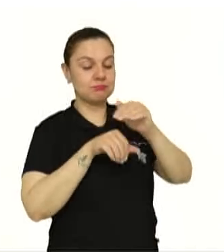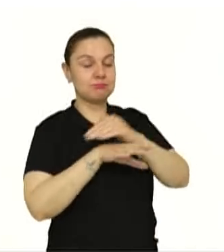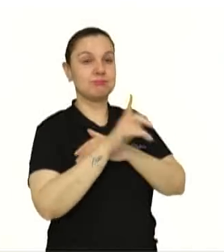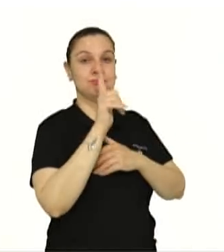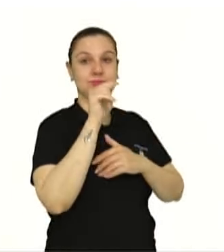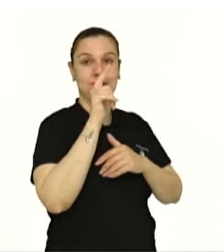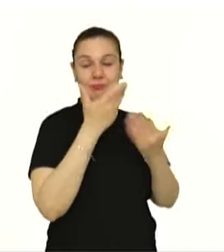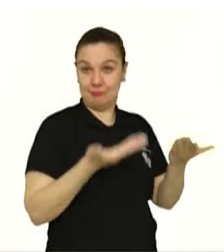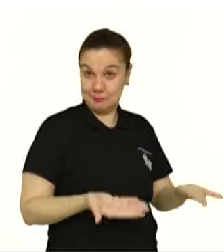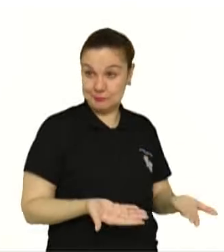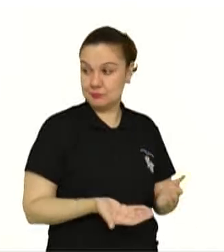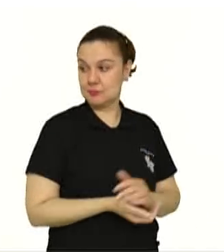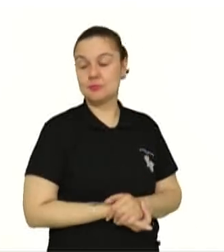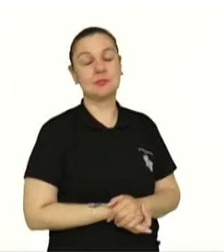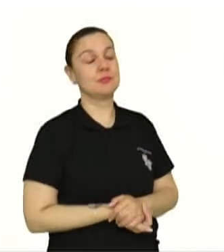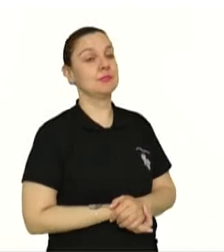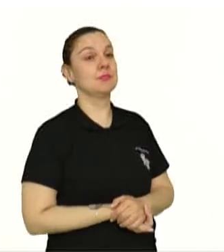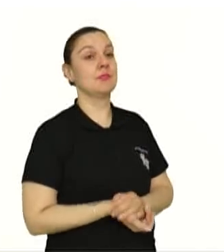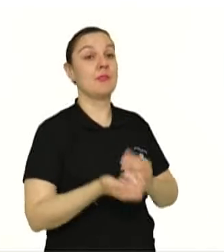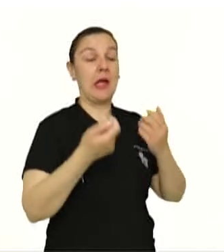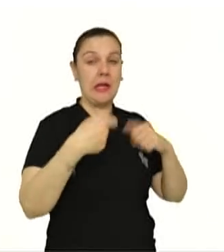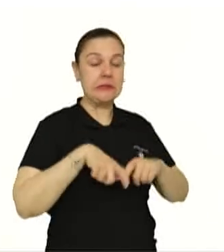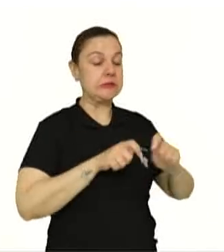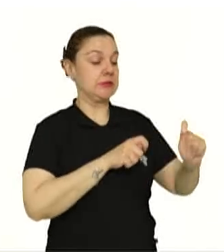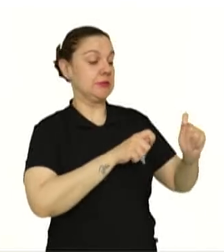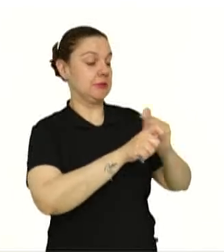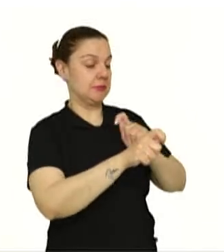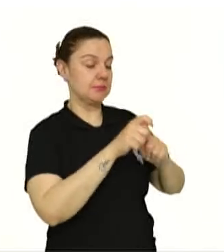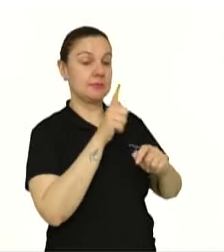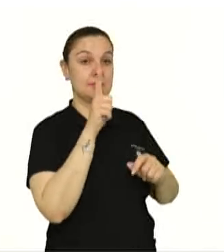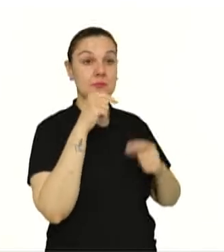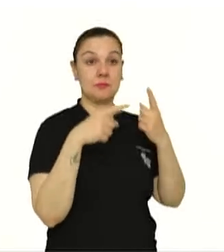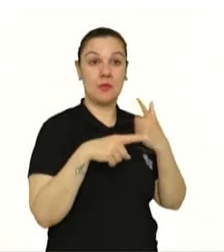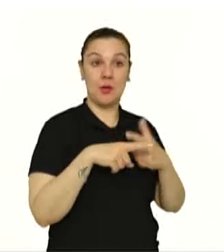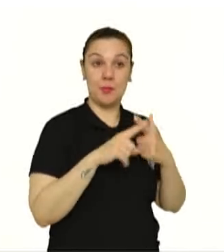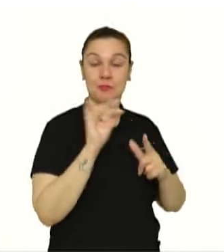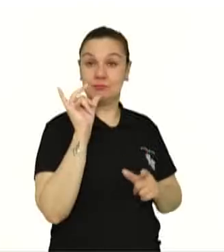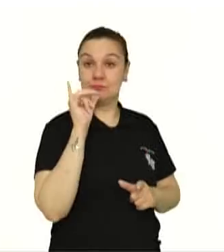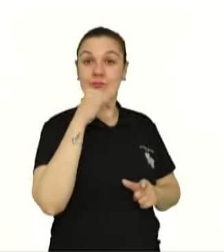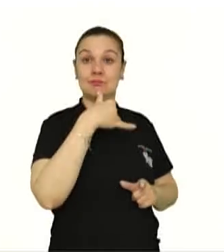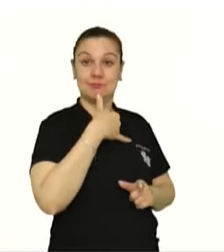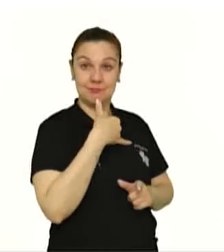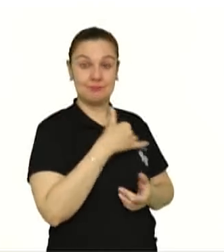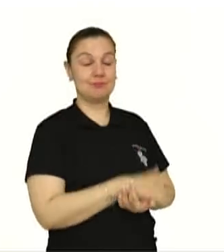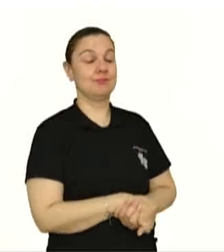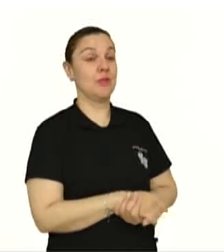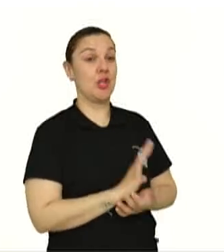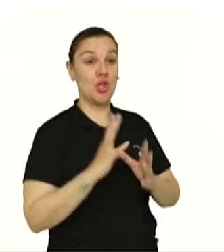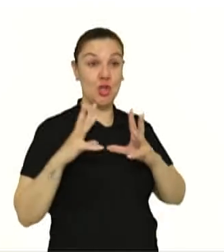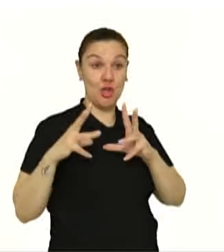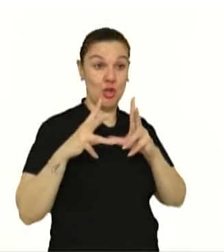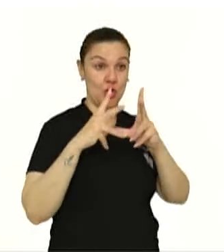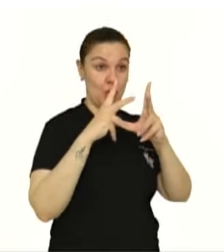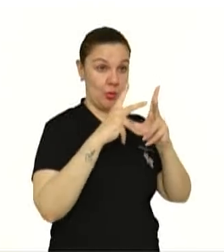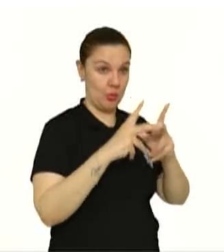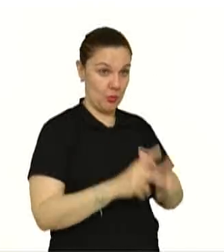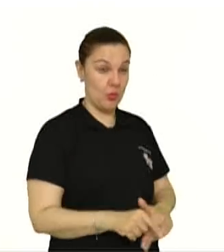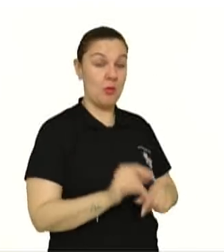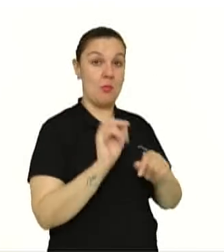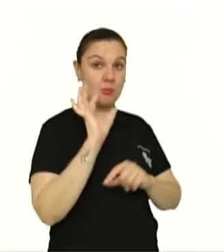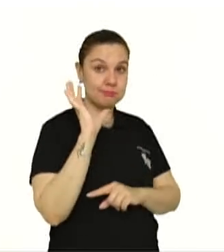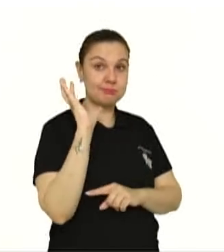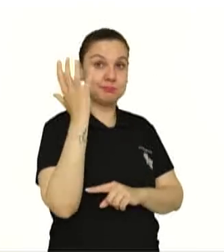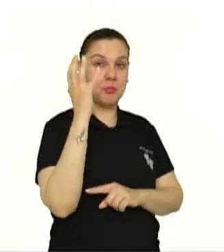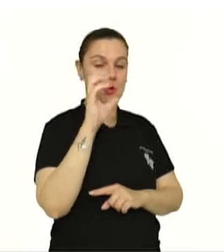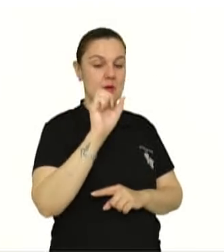água, precisamos preservar, porque infelizmente todas as previsões feitas